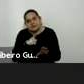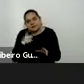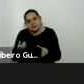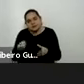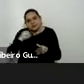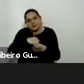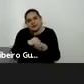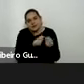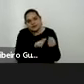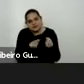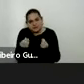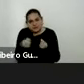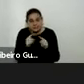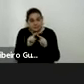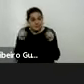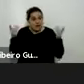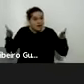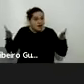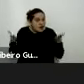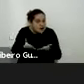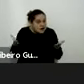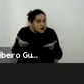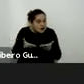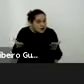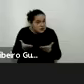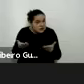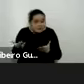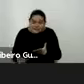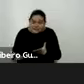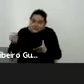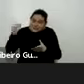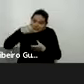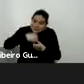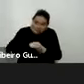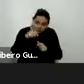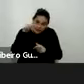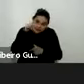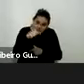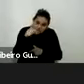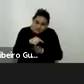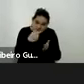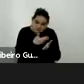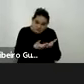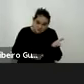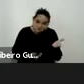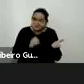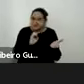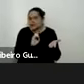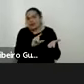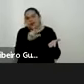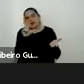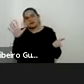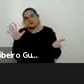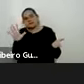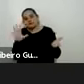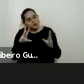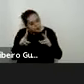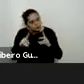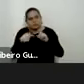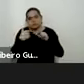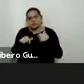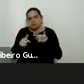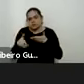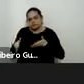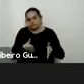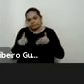agora, dentro dessa portaria, ficou bem claro que as atividades de metalurgia estarão